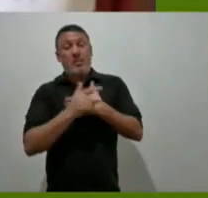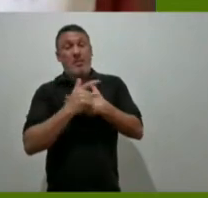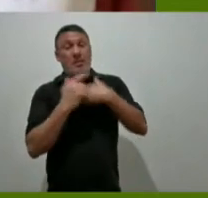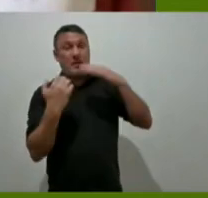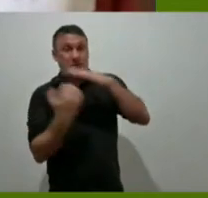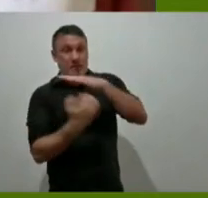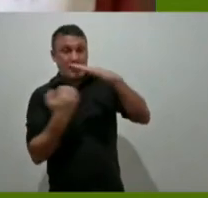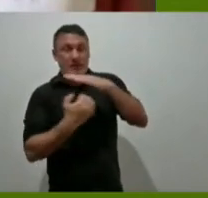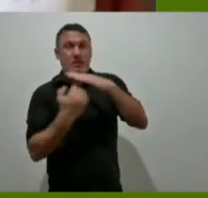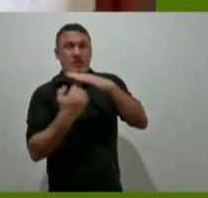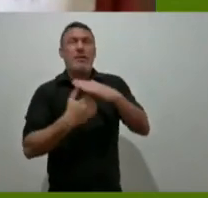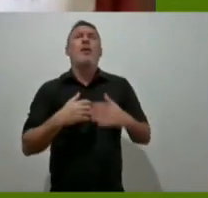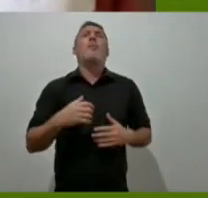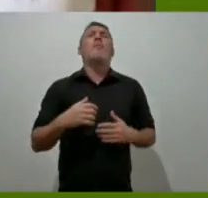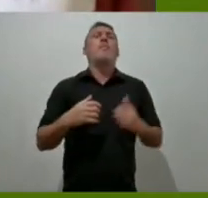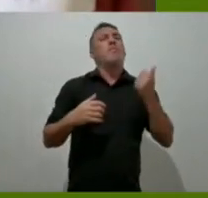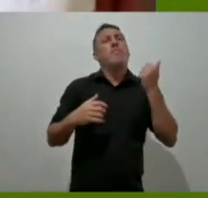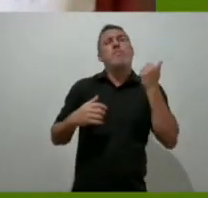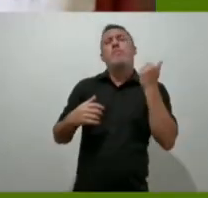papel dos estados.